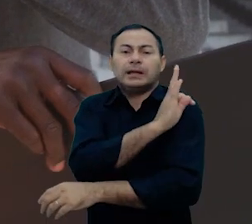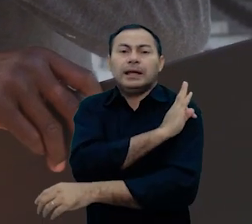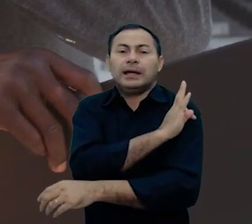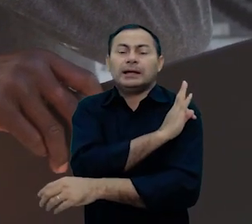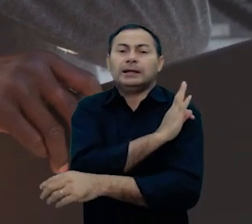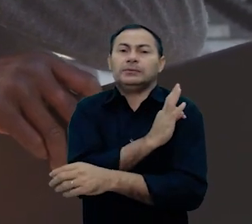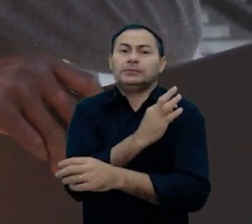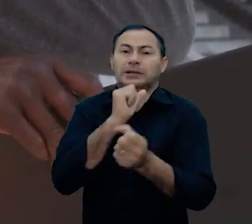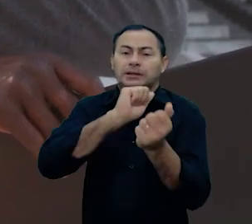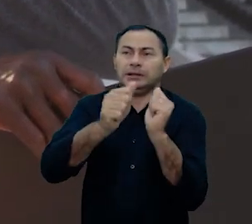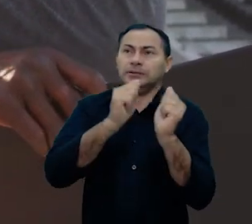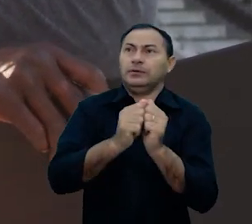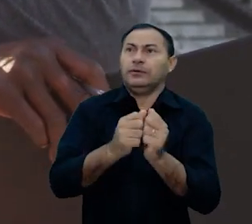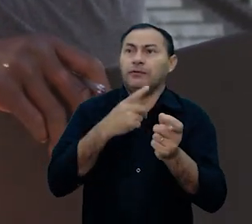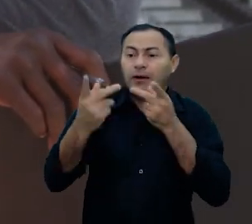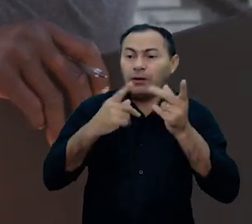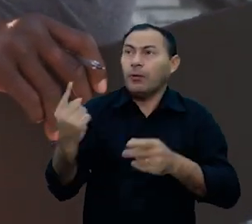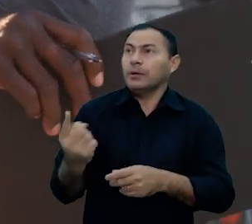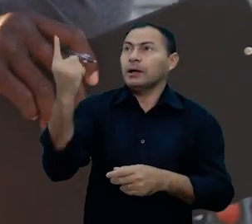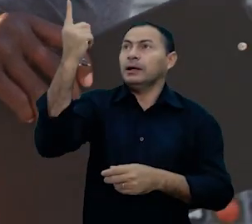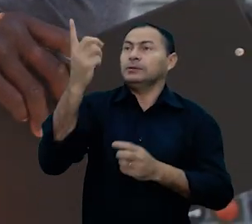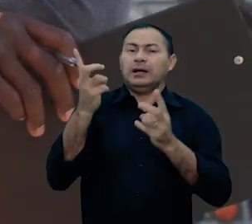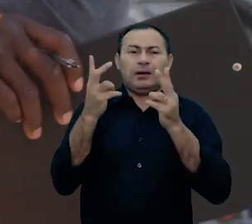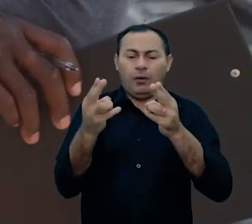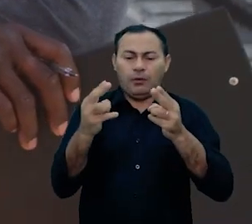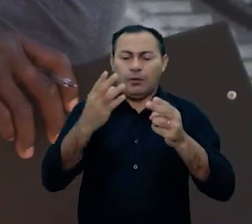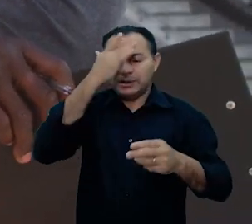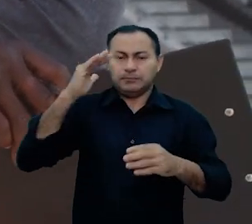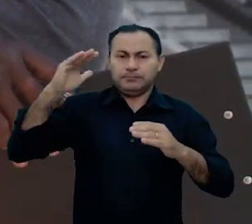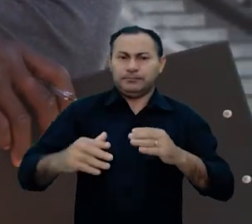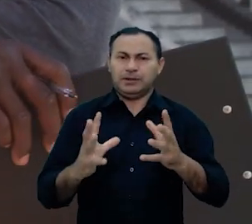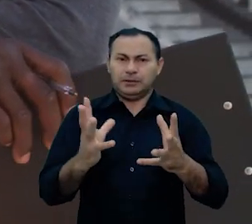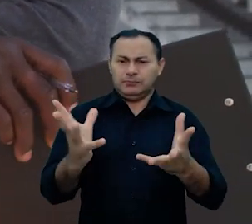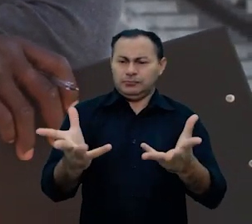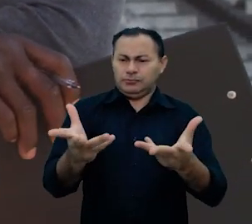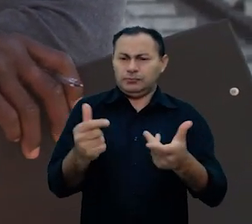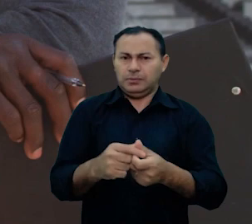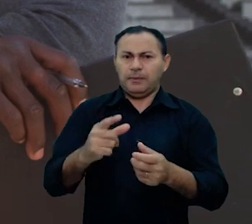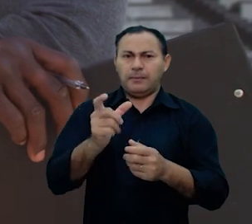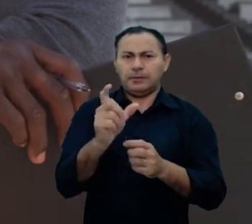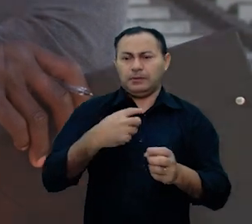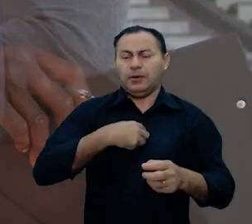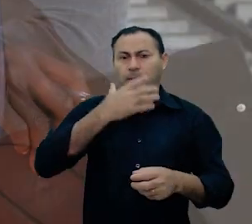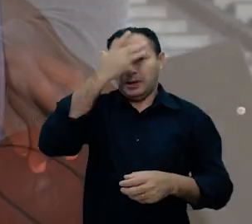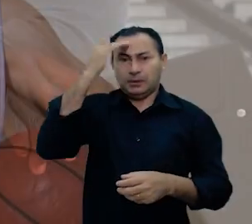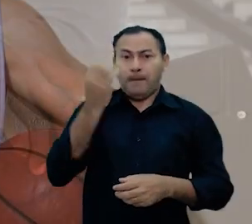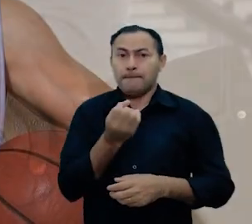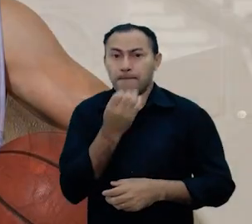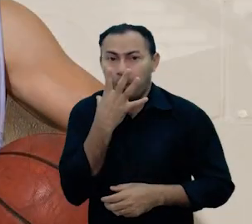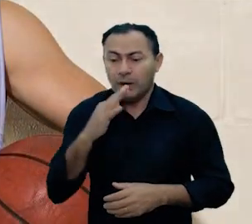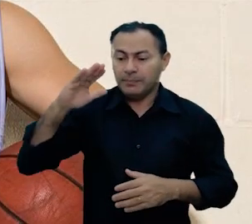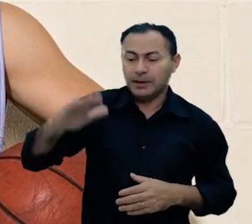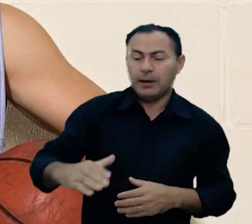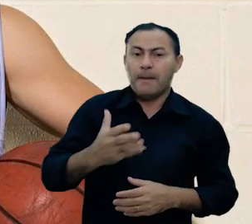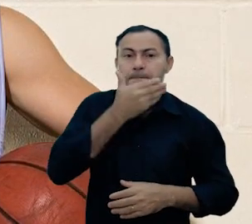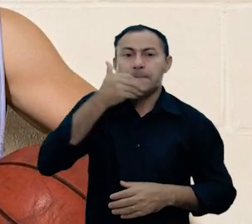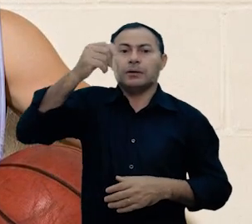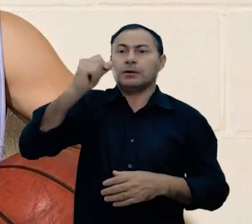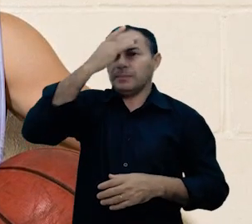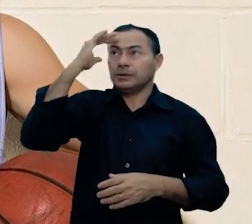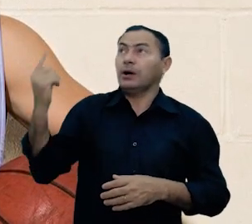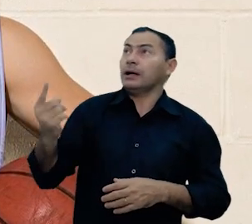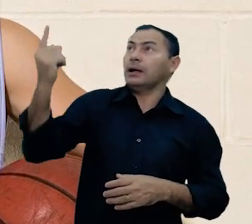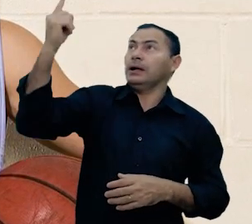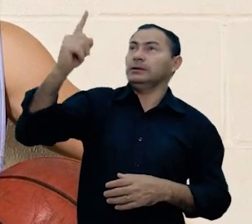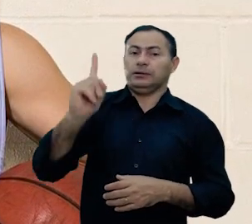que um homem grande que não tem habilidade não vale tanto quanto um homem pequeno e hábil. Em outras palavras, um homem bom, pequeno, é melhor do que